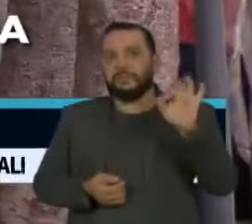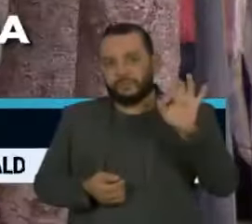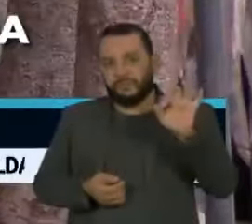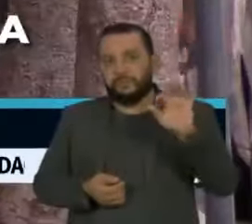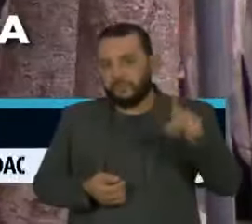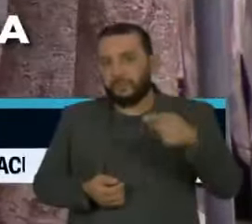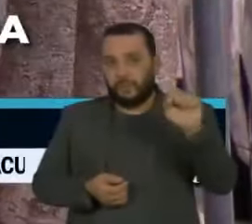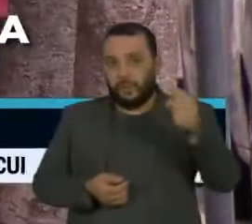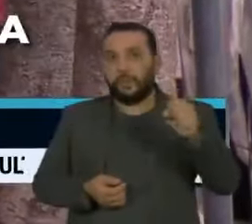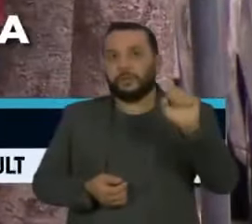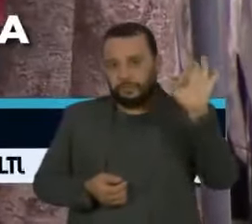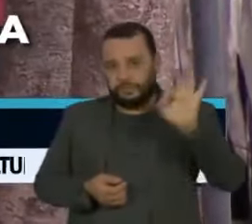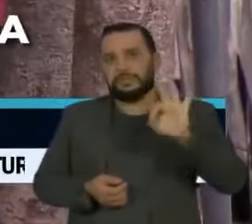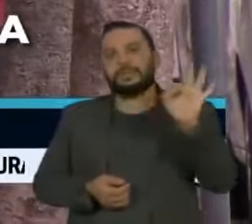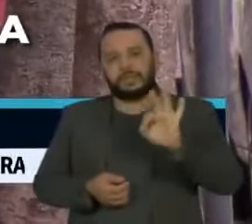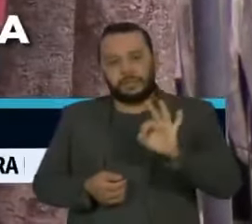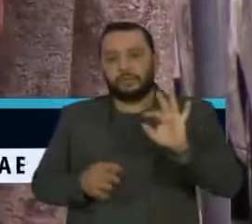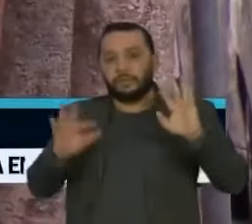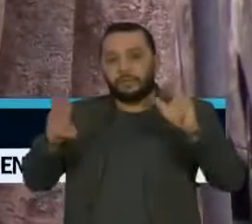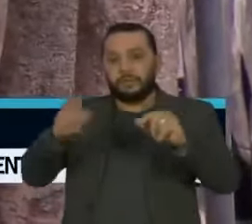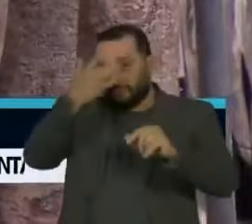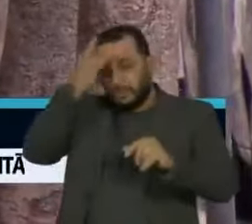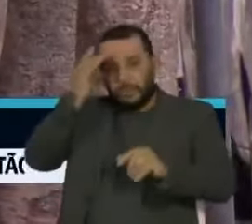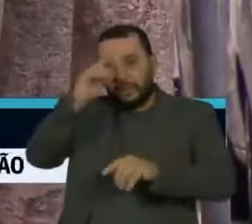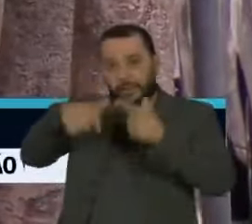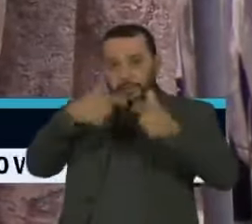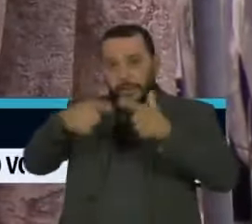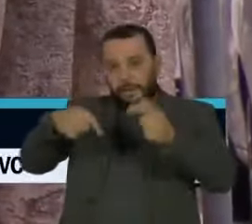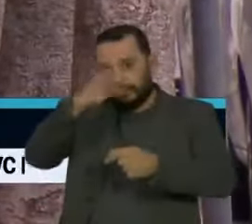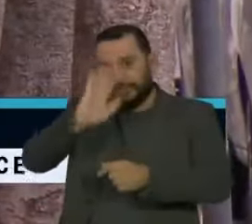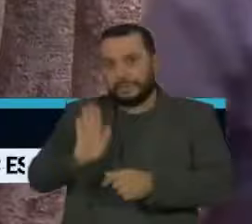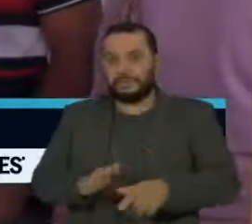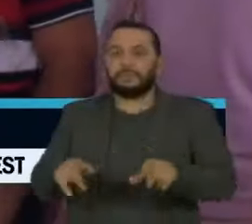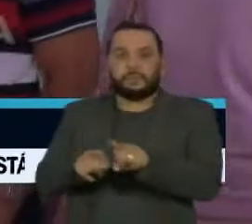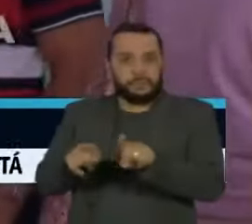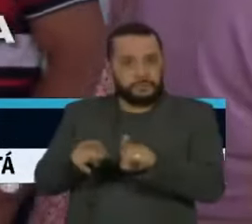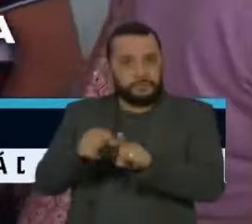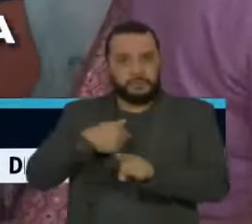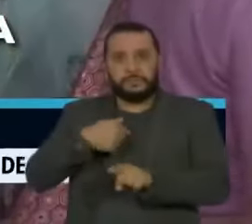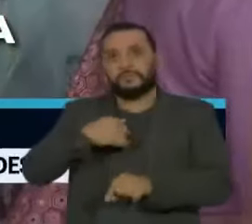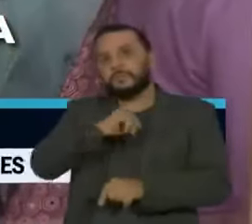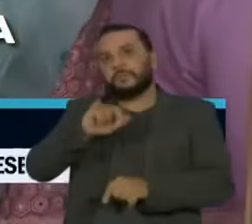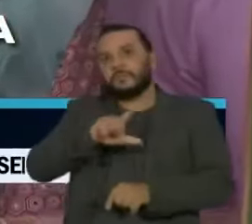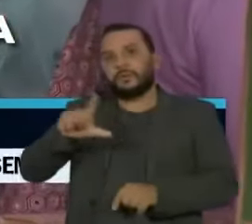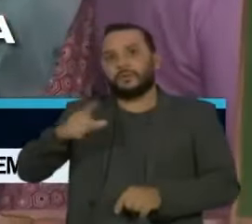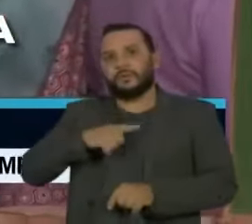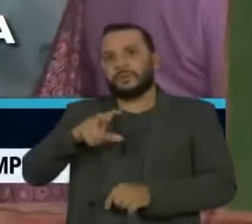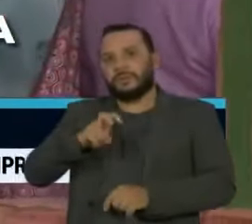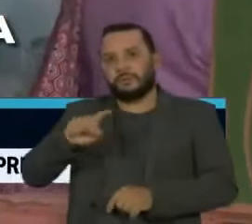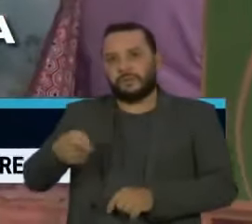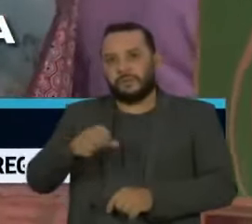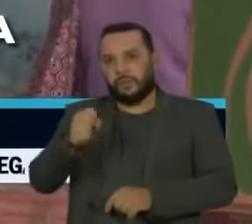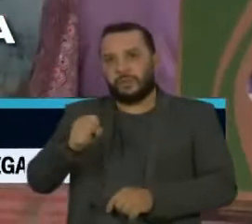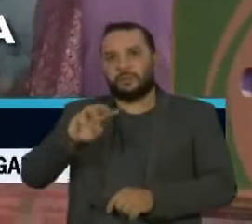19,8% de todos os ocupados no país. E na penúltima semana de julho, eram 5,8